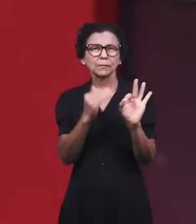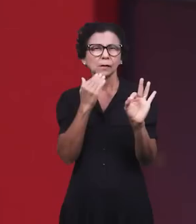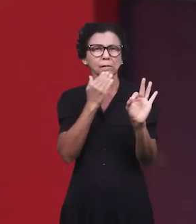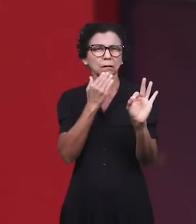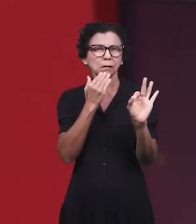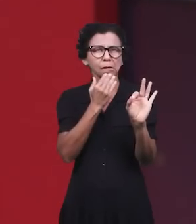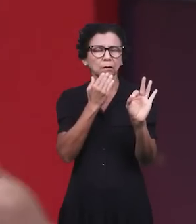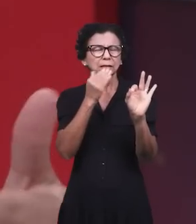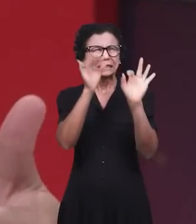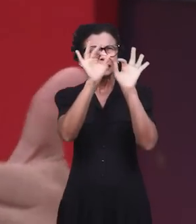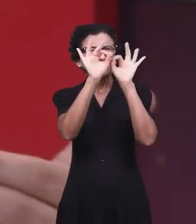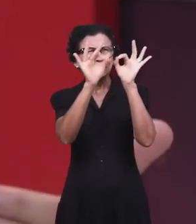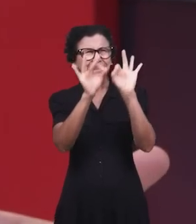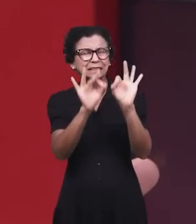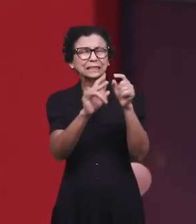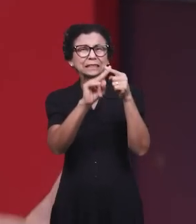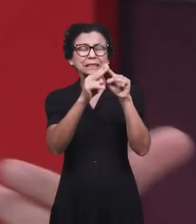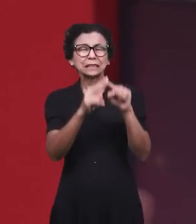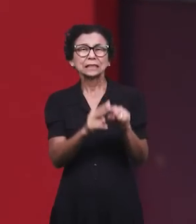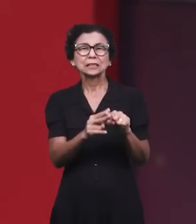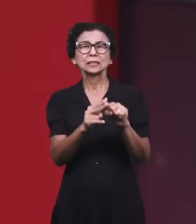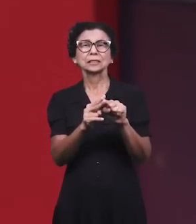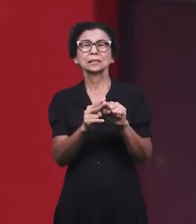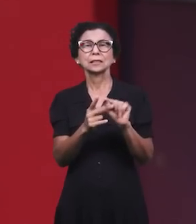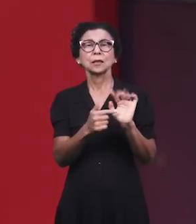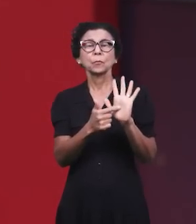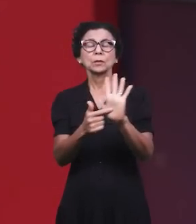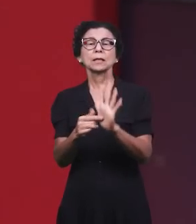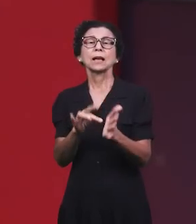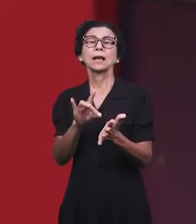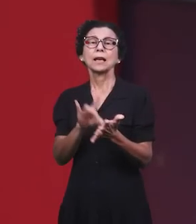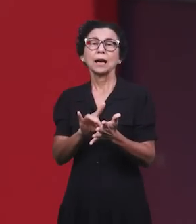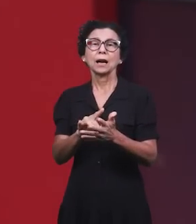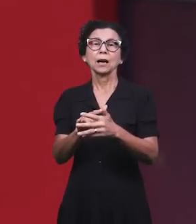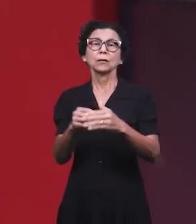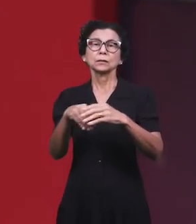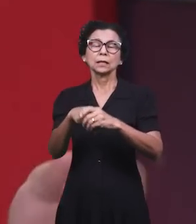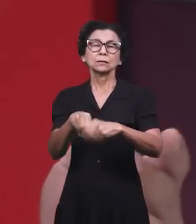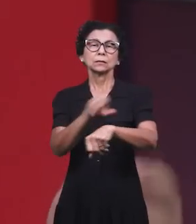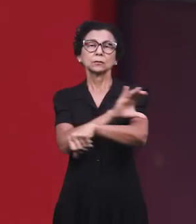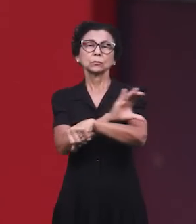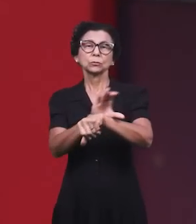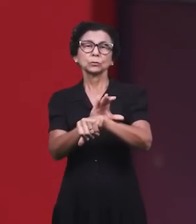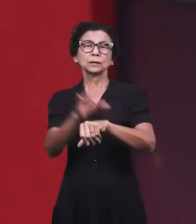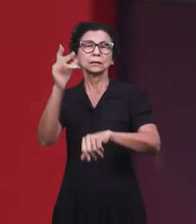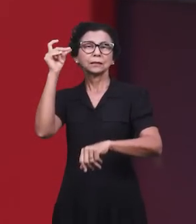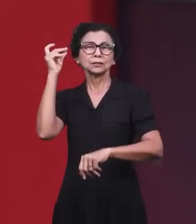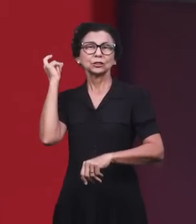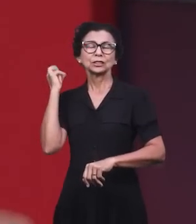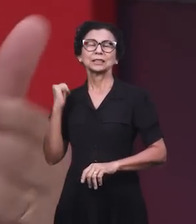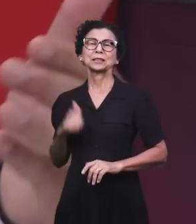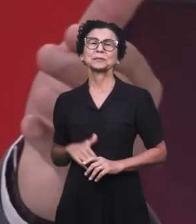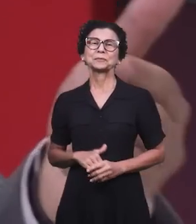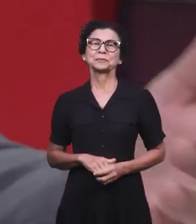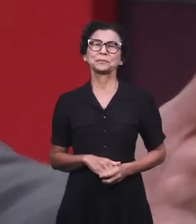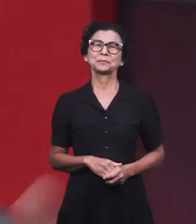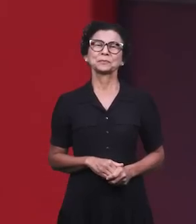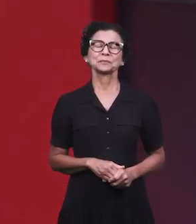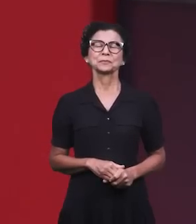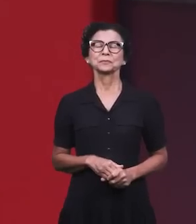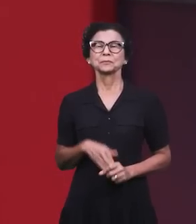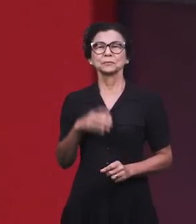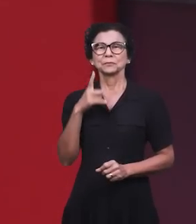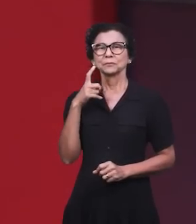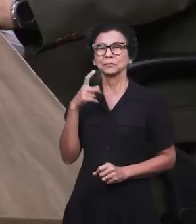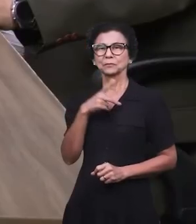danificada, né? E você preserva o valor histórico e cultural daquela edificação, né? E foi muito interessante que eu conversando com o pastor